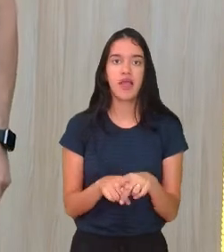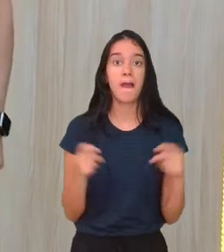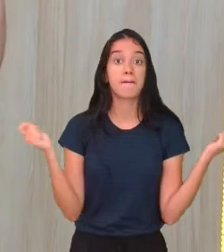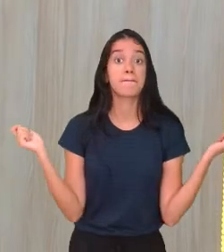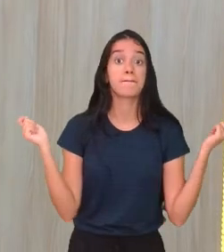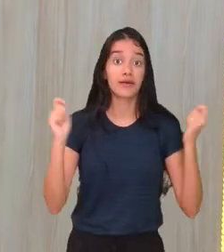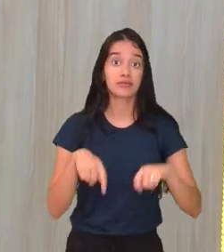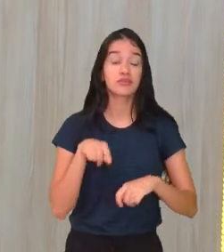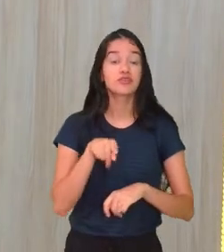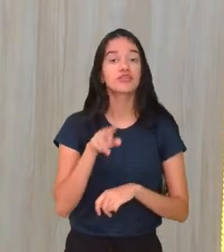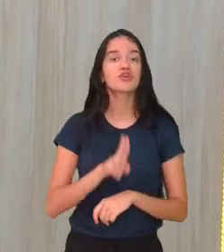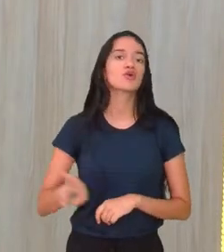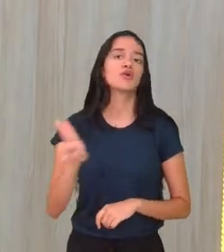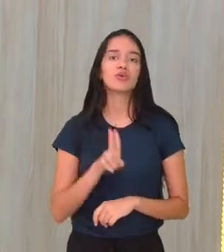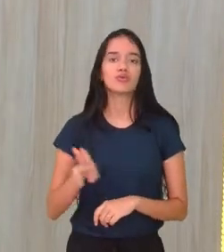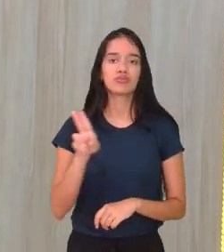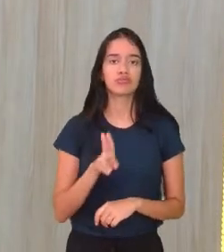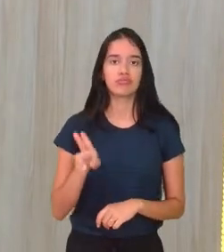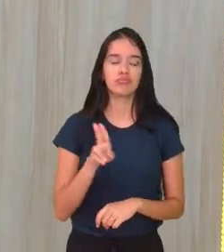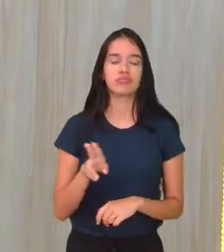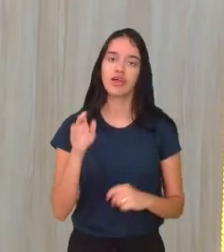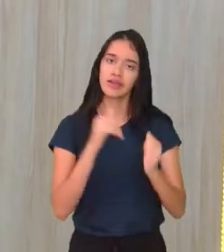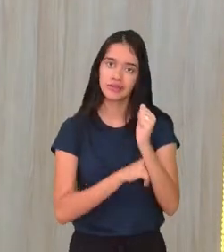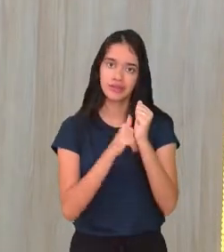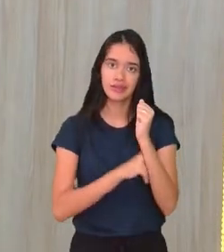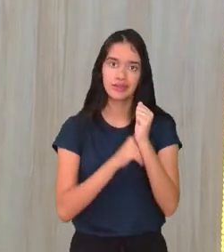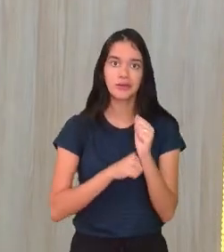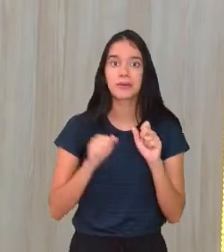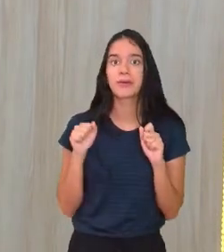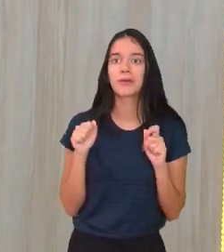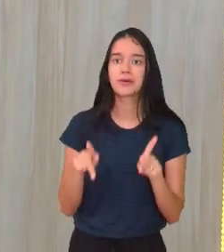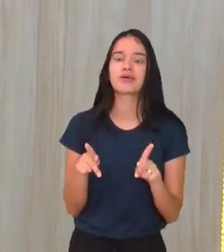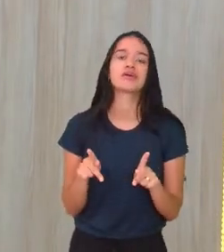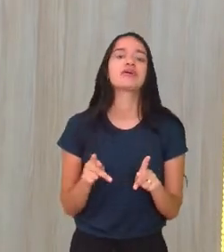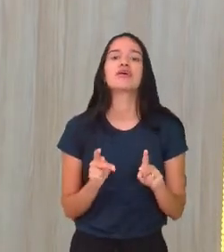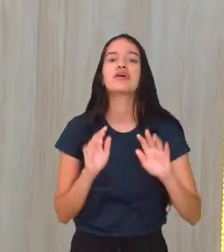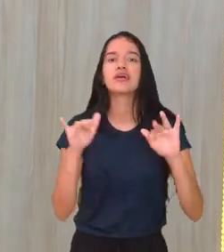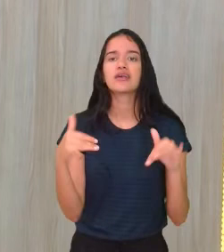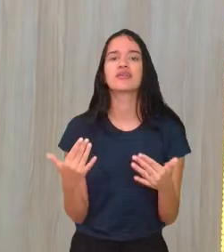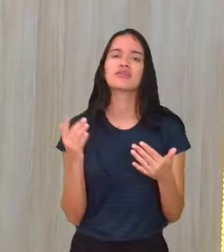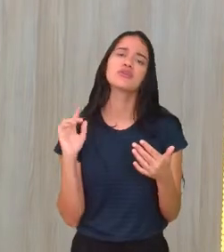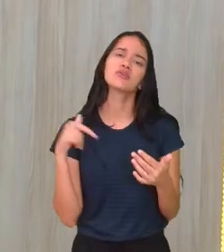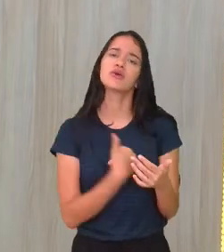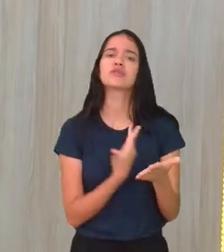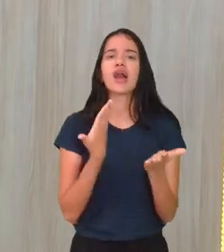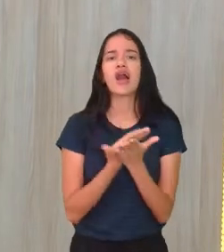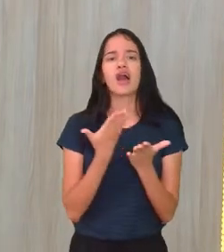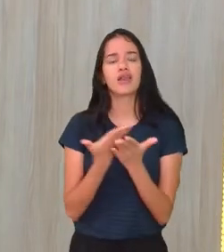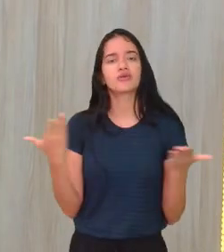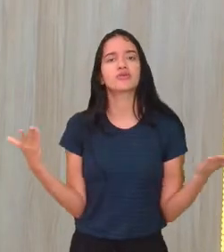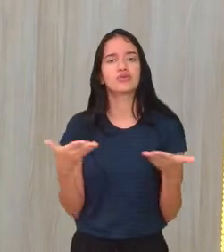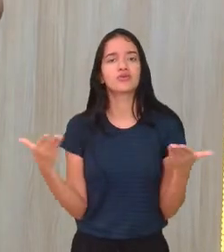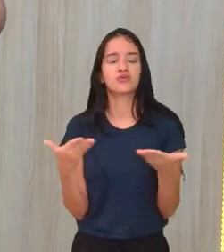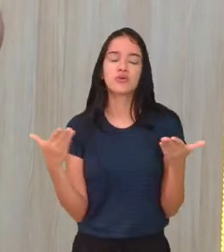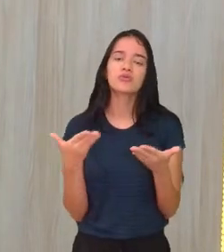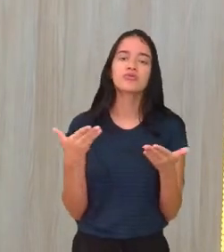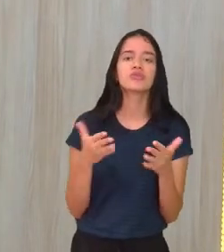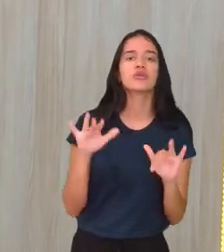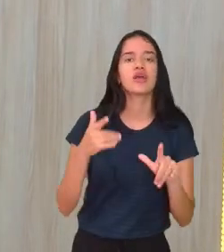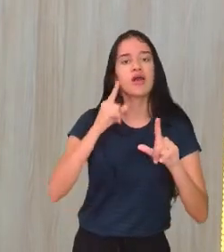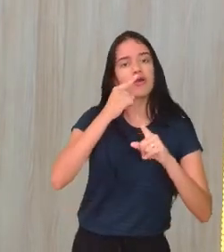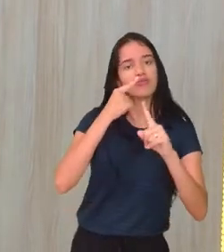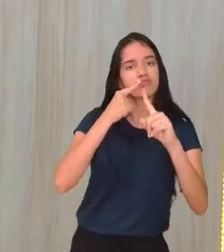possibilidades de você utilizar essas senhas. Belezinha? Então, essa foi a nossa aula de hoje, falando sobre os